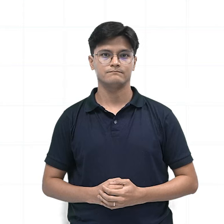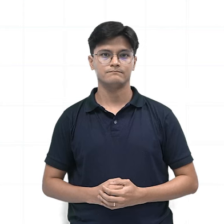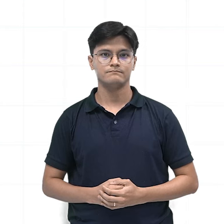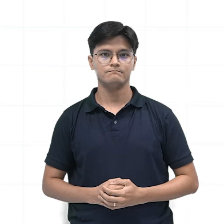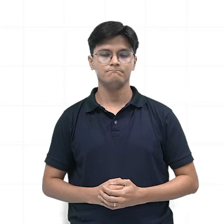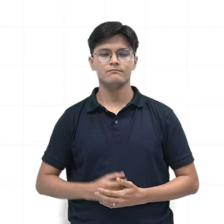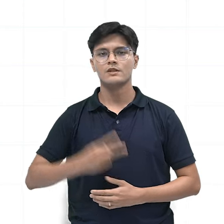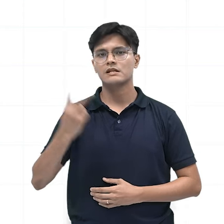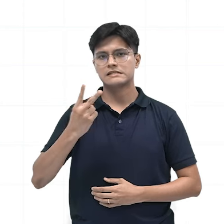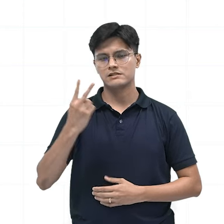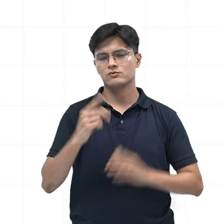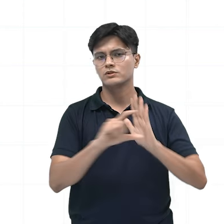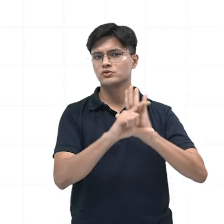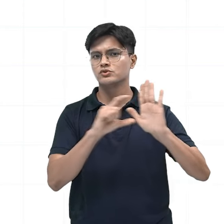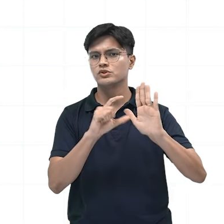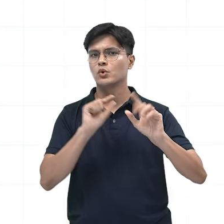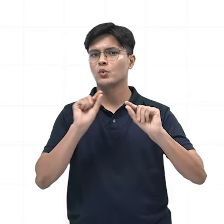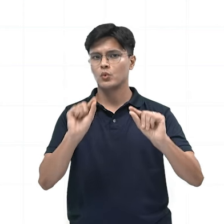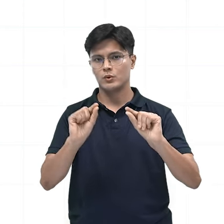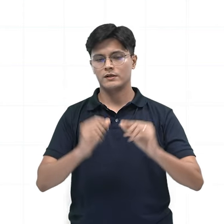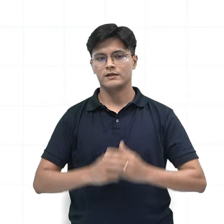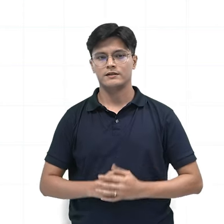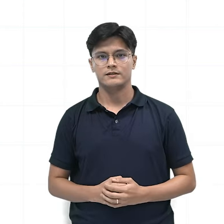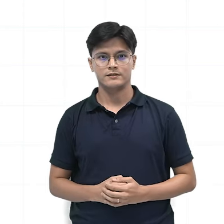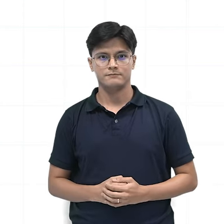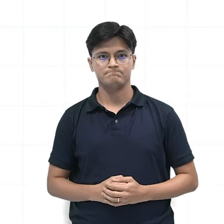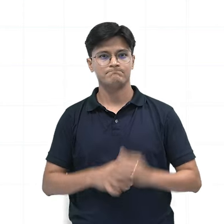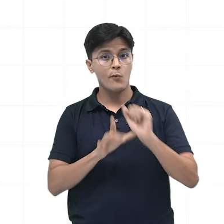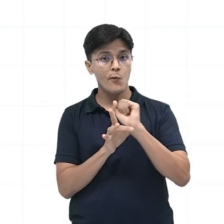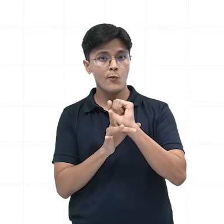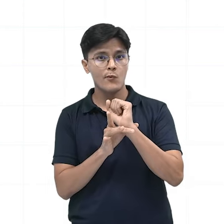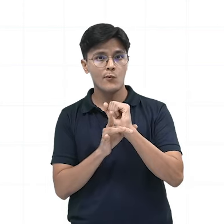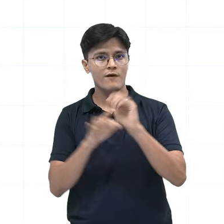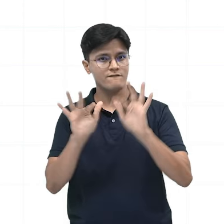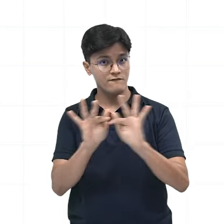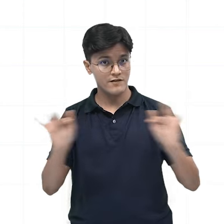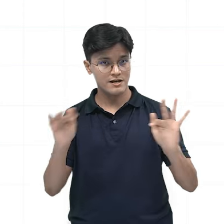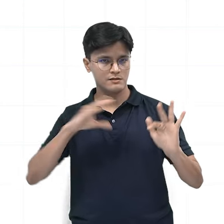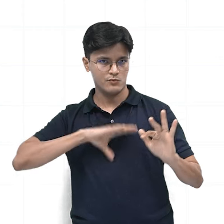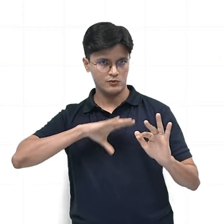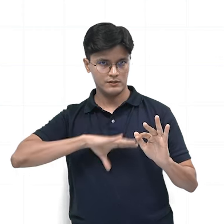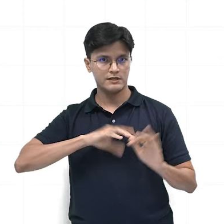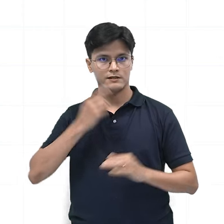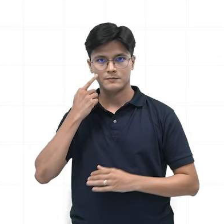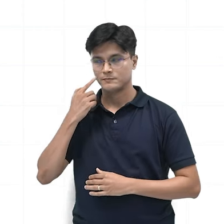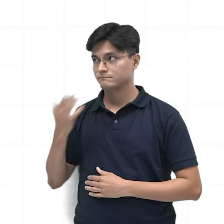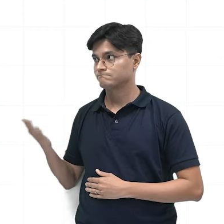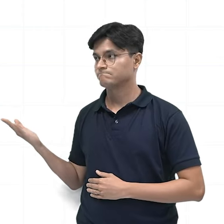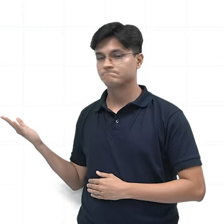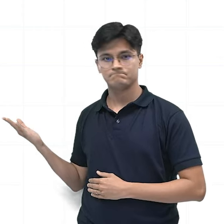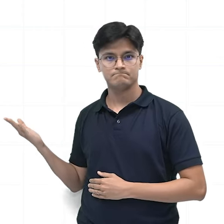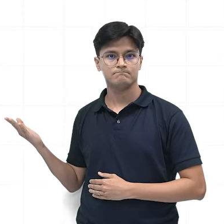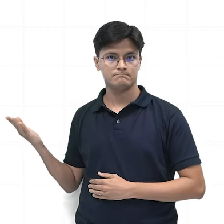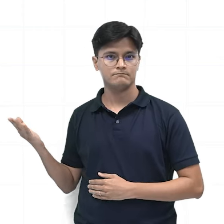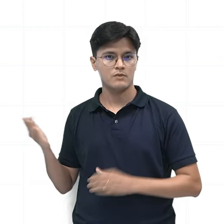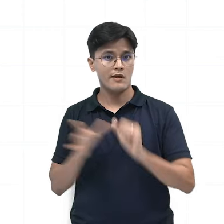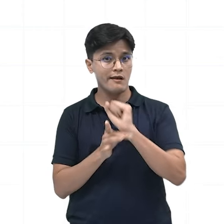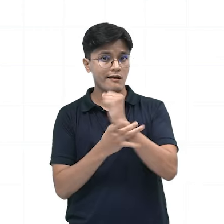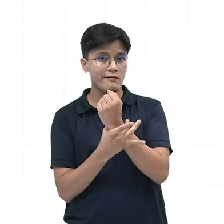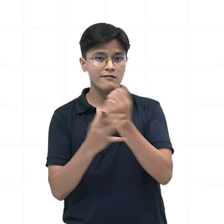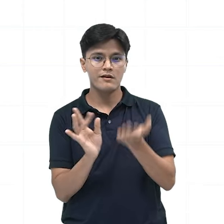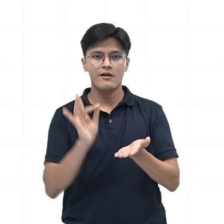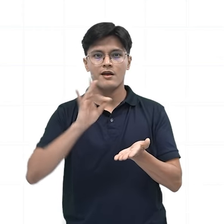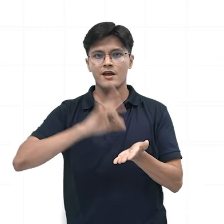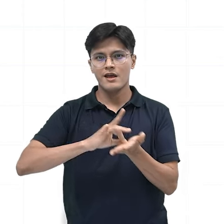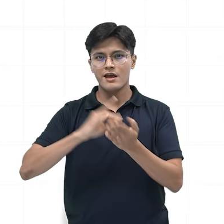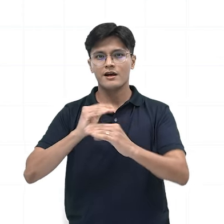Na segunda estrofe tem assim: se o penhor dessa igualdade conseguimos conquistar com